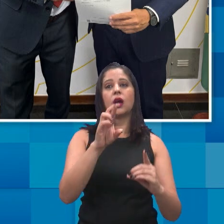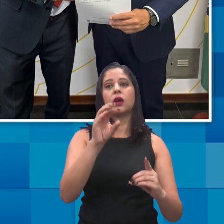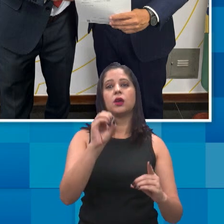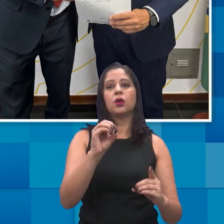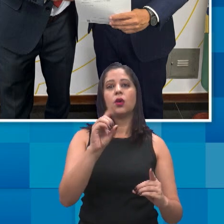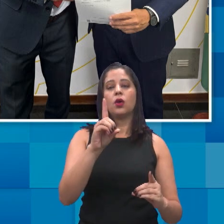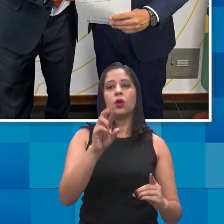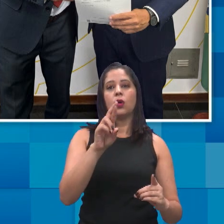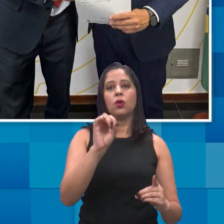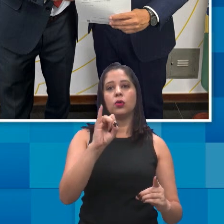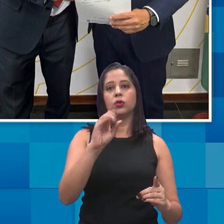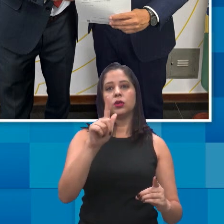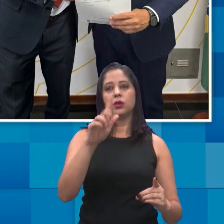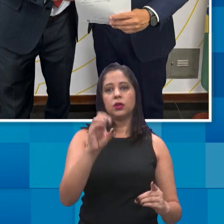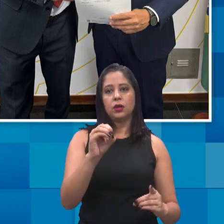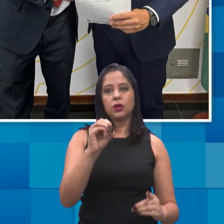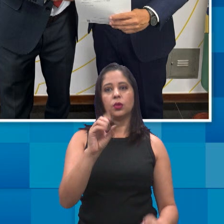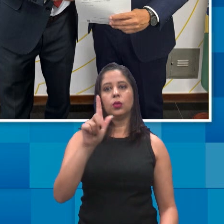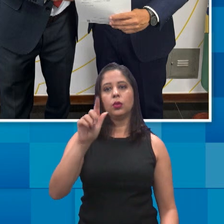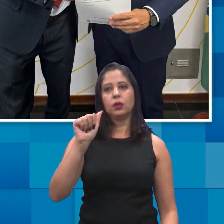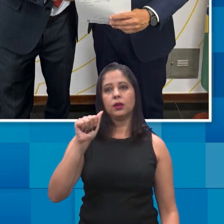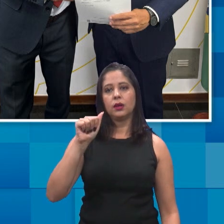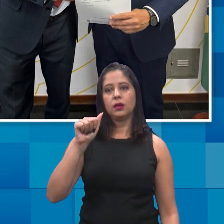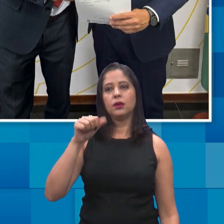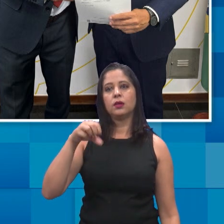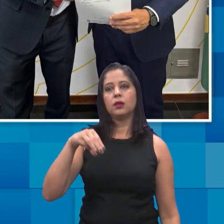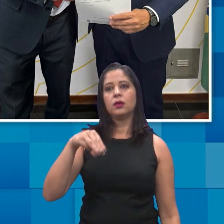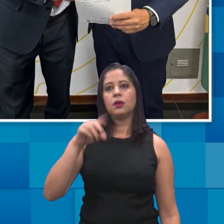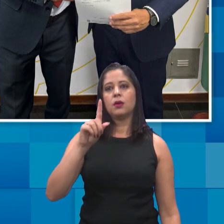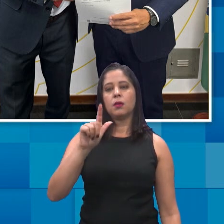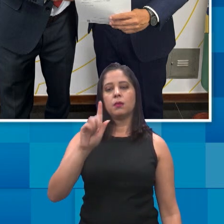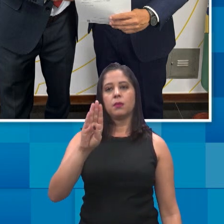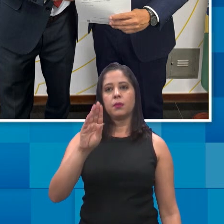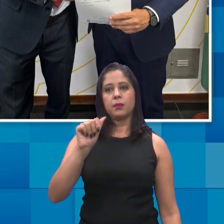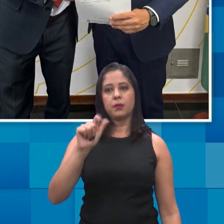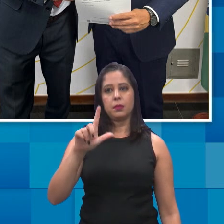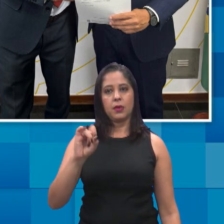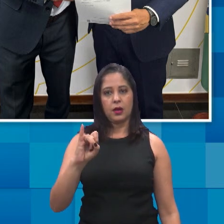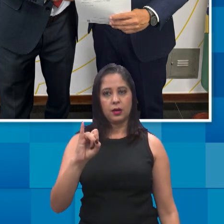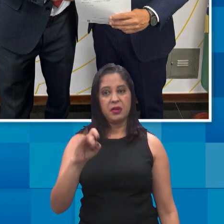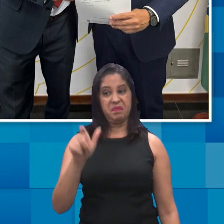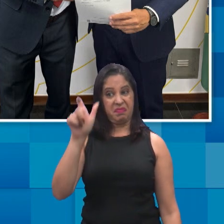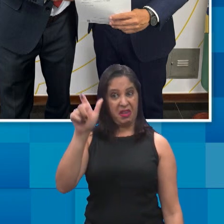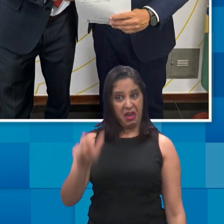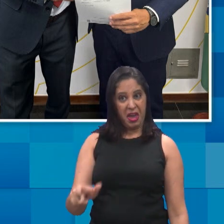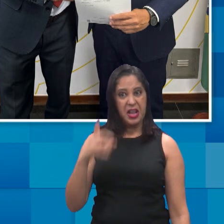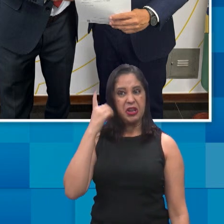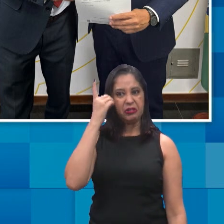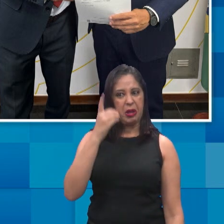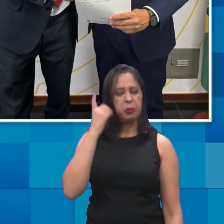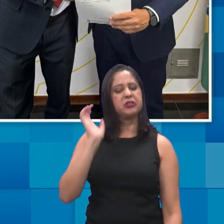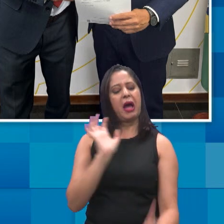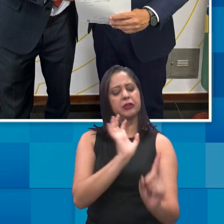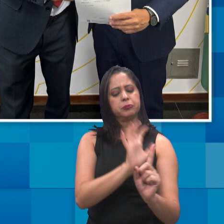recebeu muito bem, um deputado de muita influência, com vários